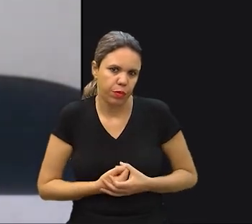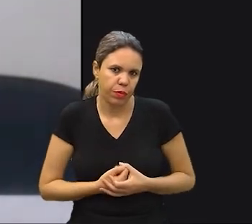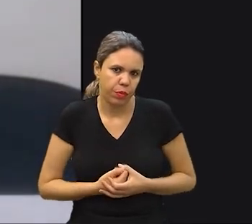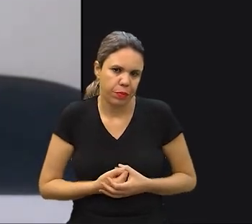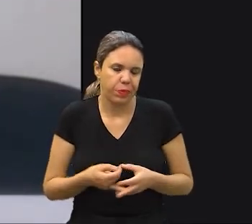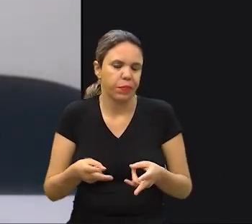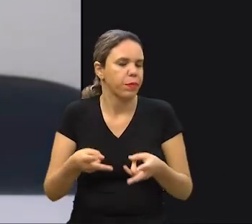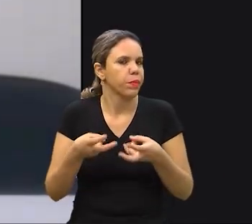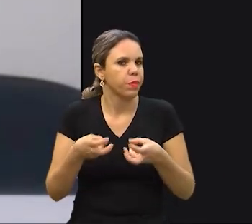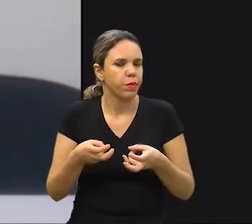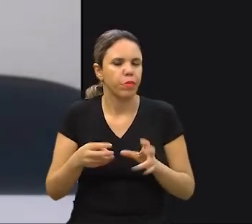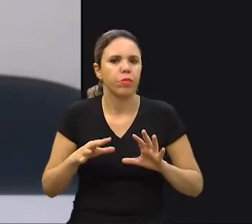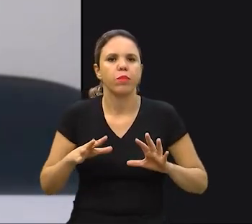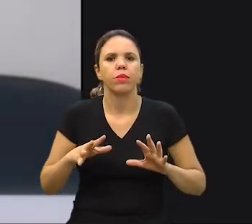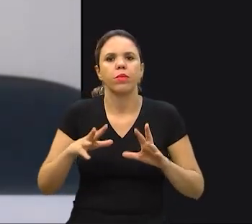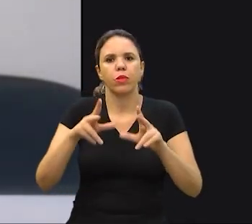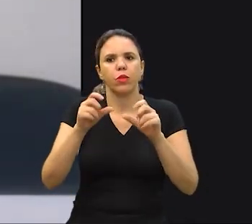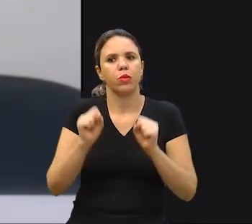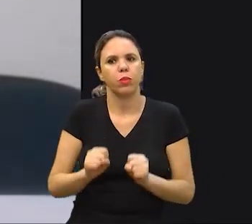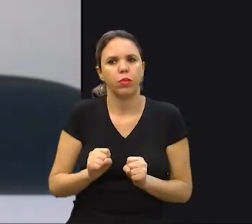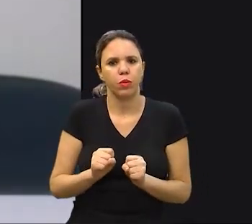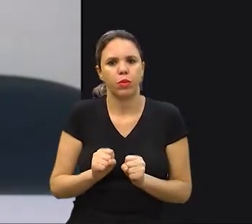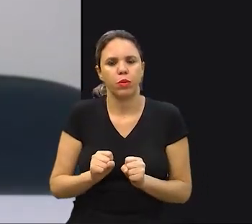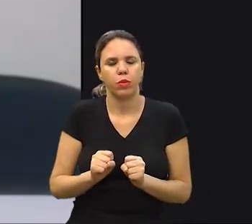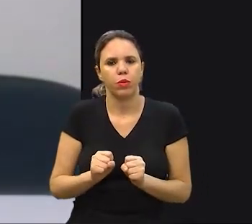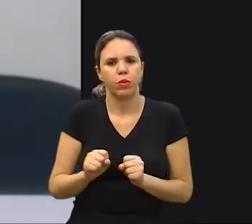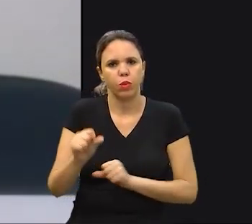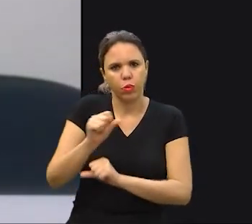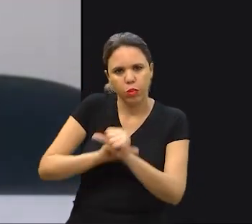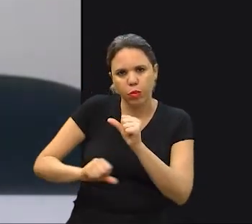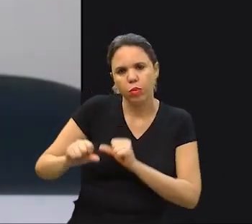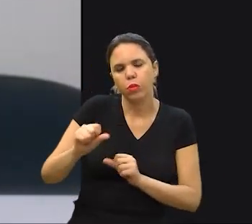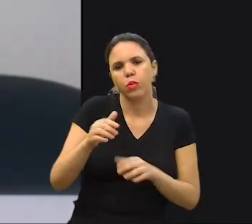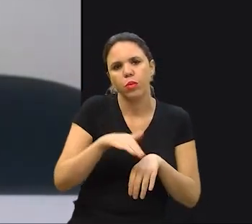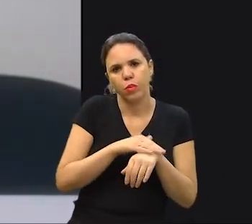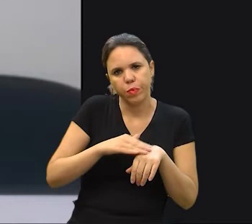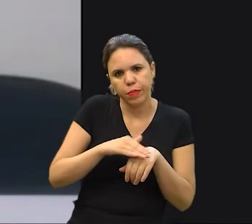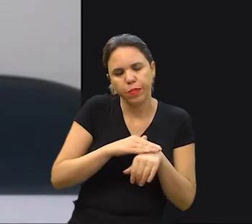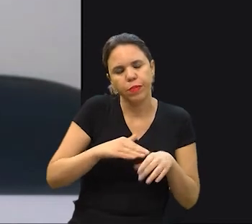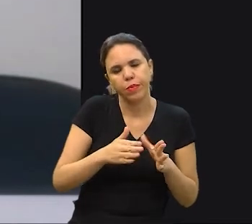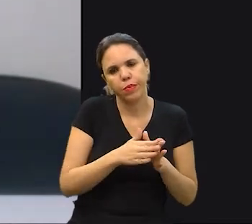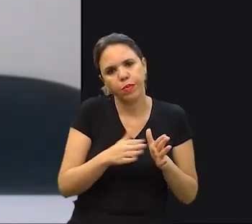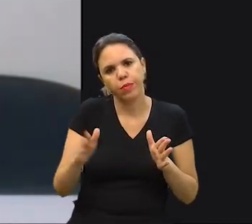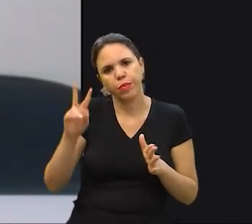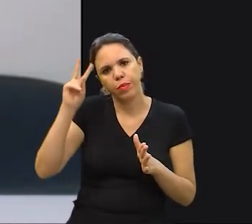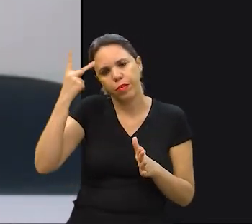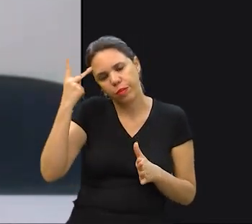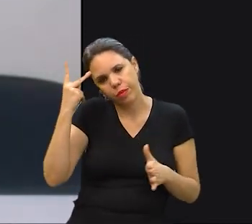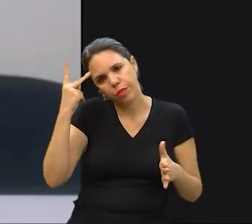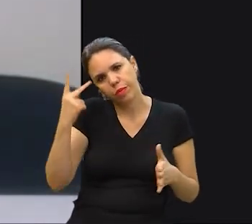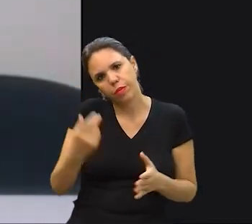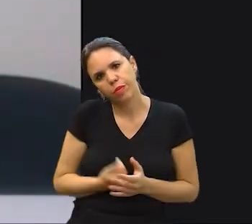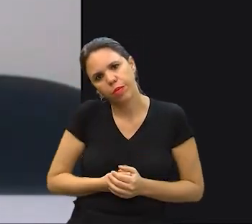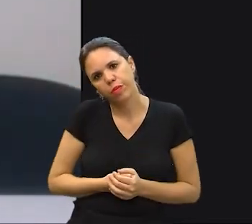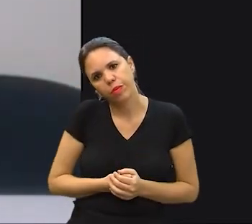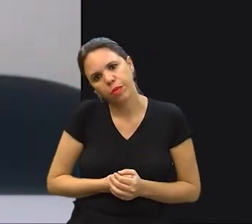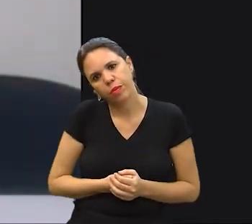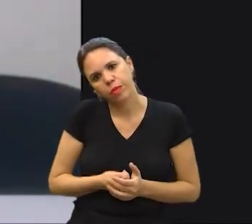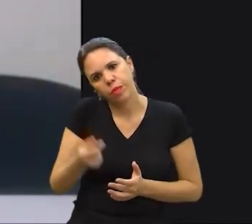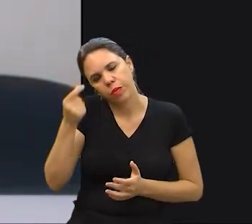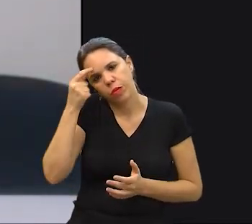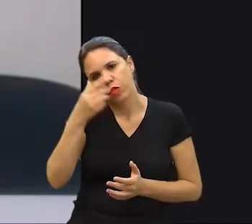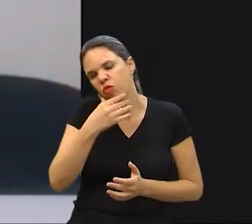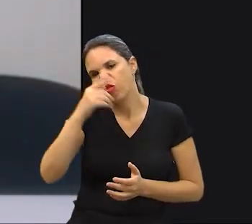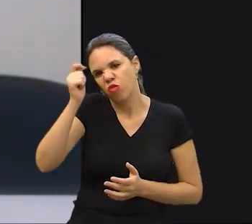Então, percebe? Tudo pode se converter a uma conversa para desconstruir